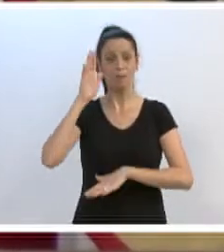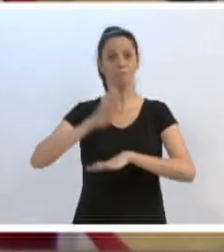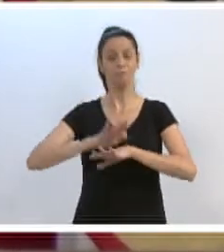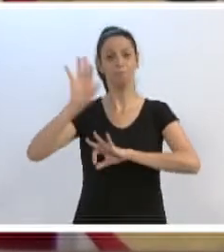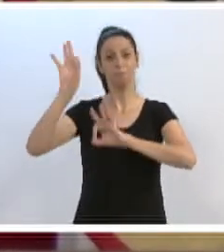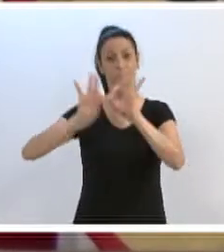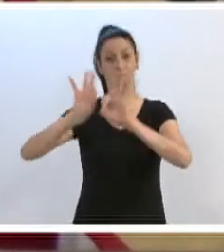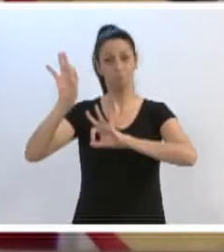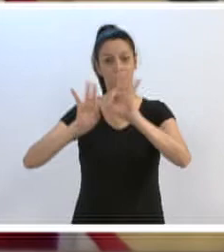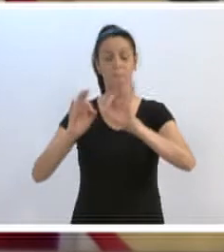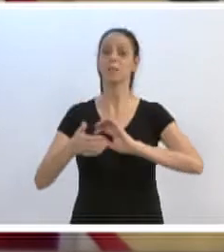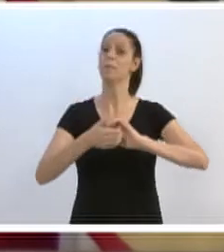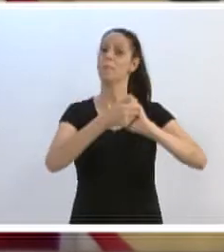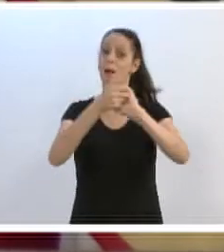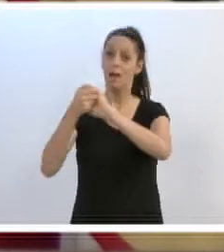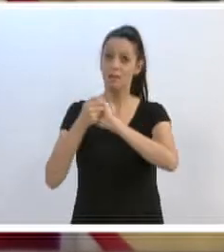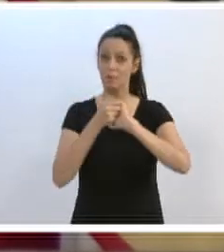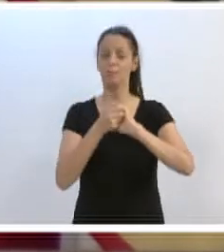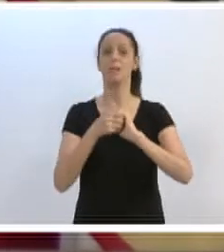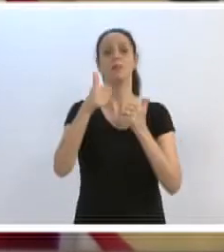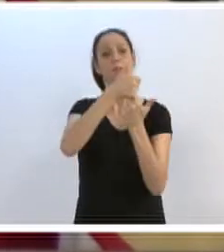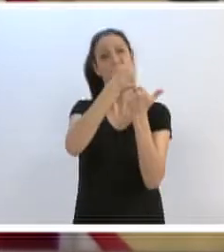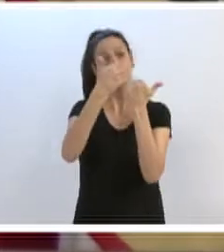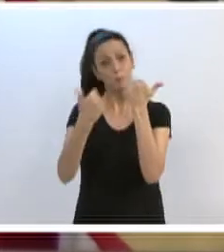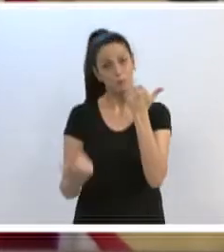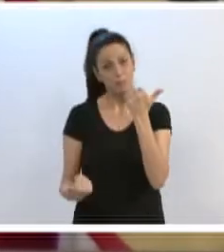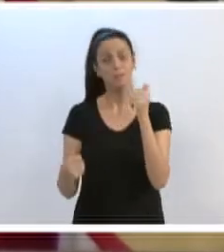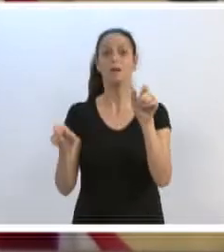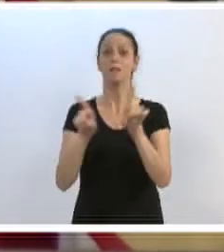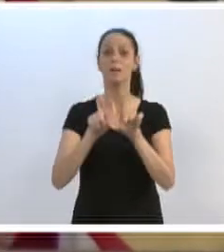Organização. Parabéns toda a diretoria, parabéns